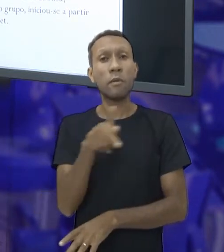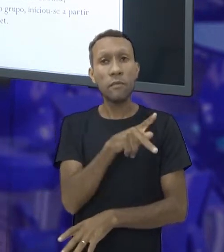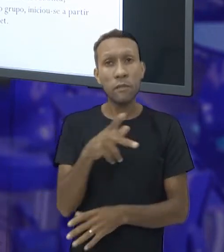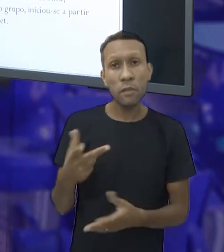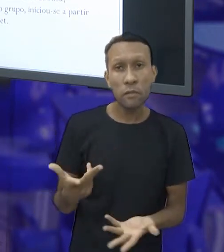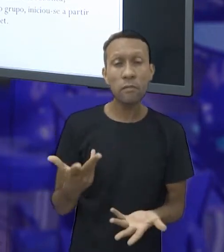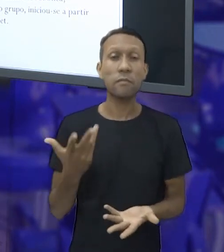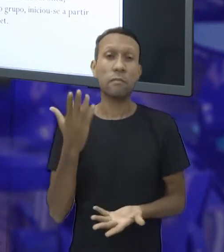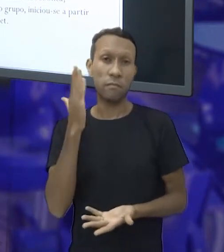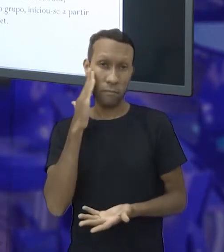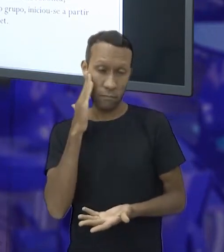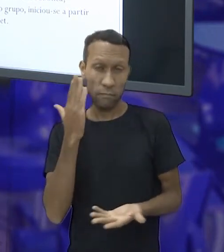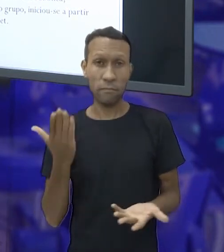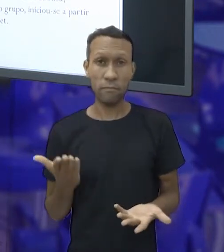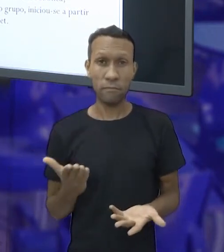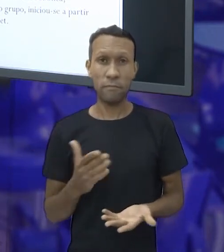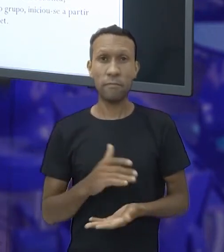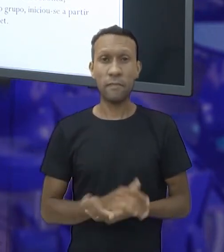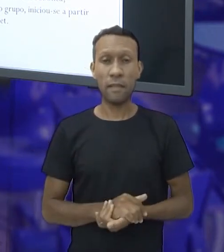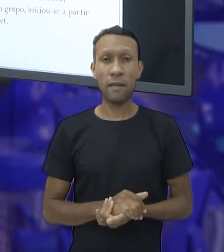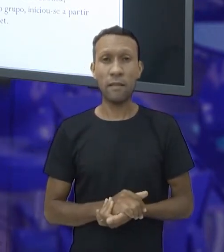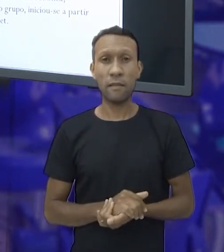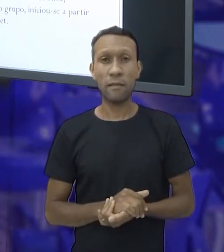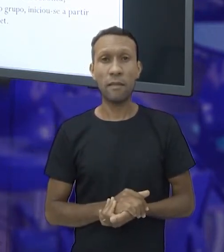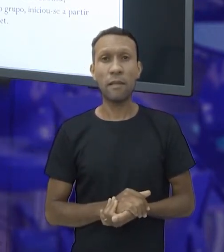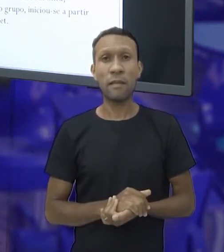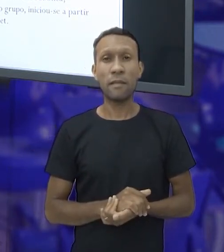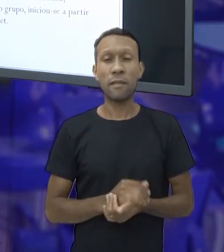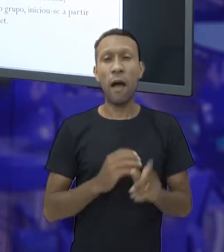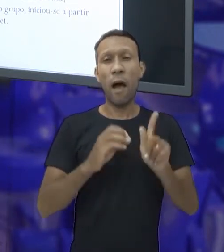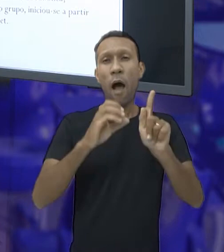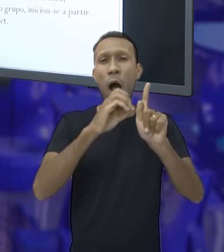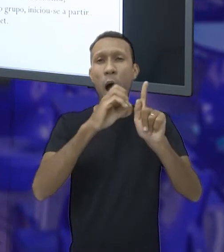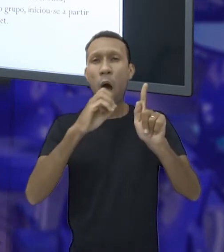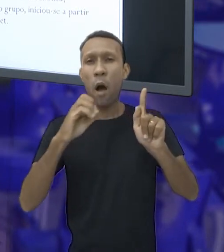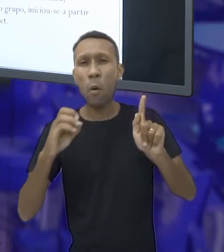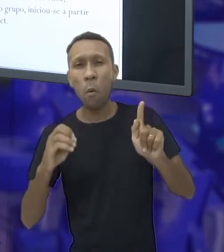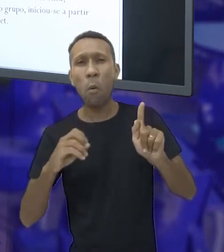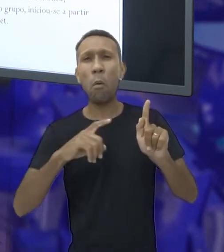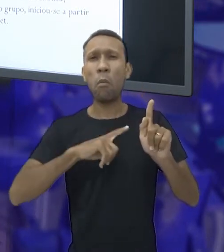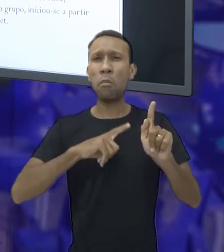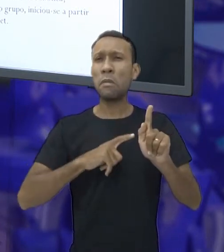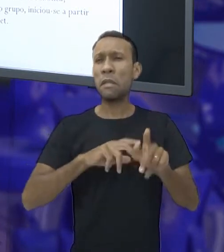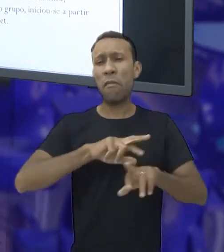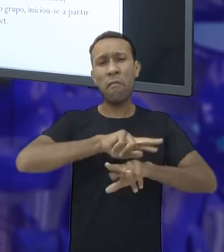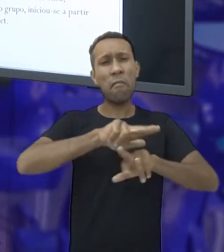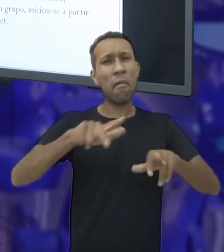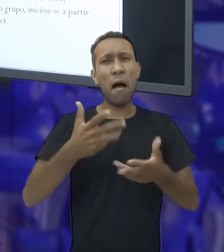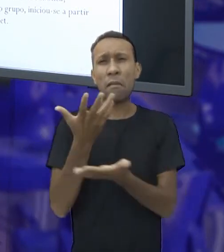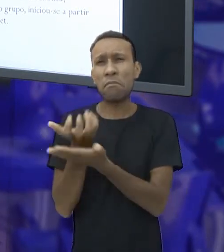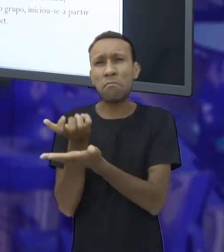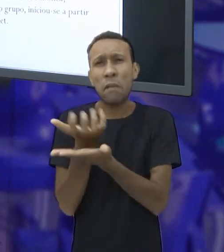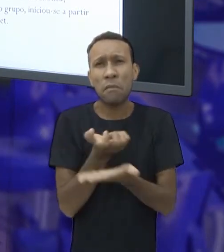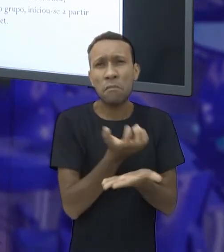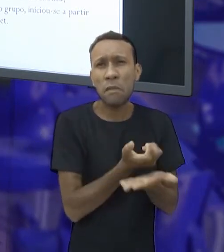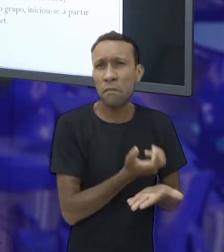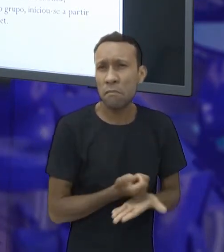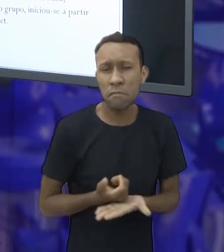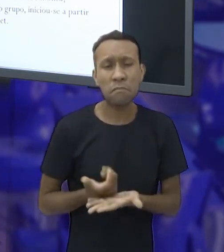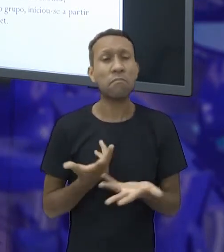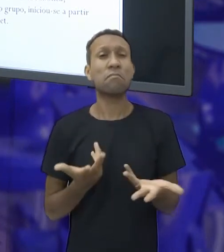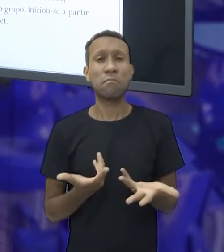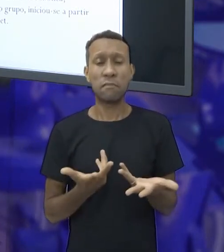das plataformas do Meet, da Google, né, do Teams, da Microsoft. Então, entre